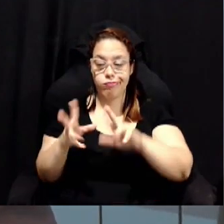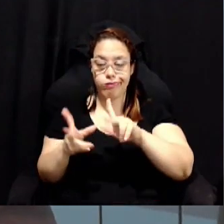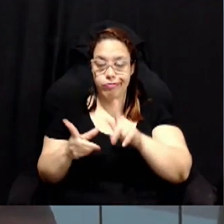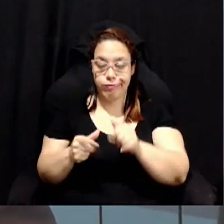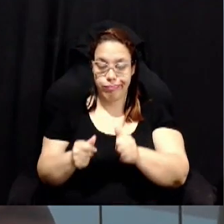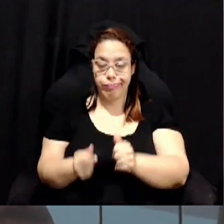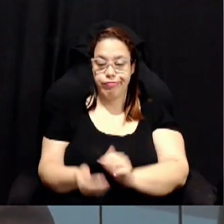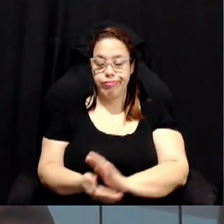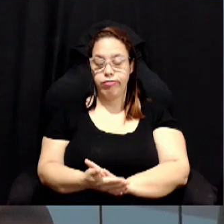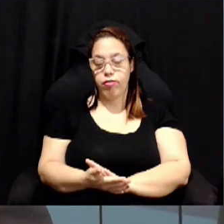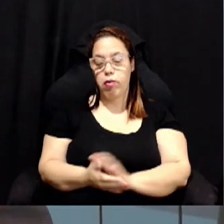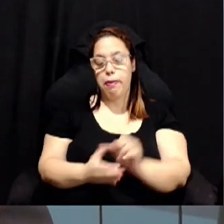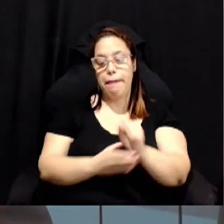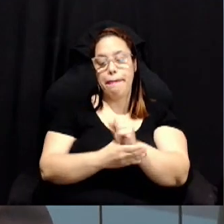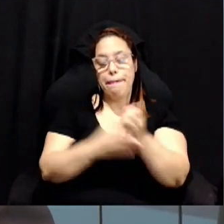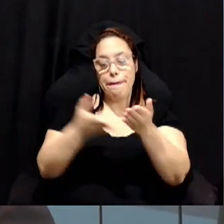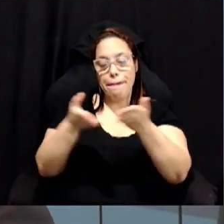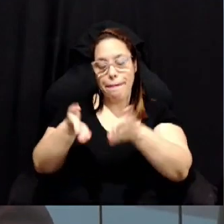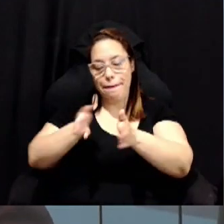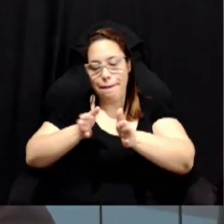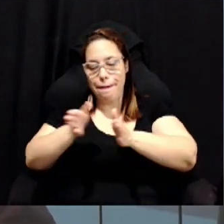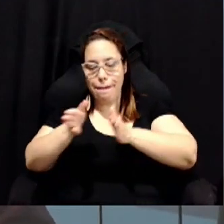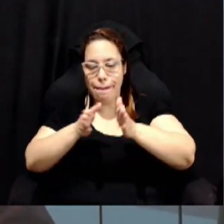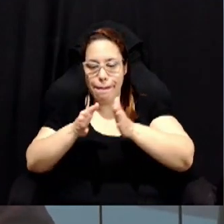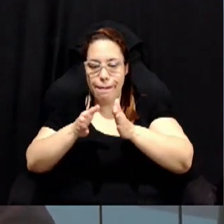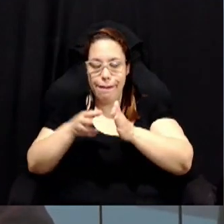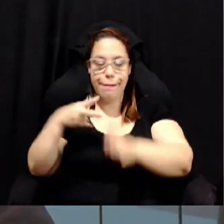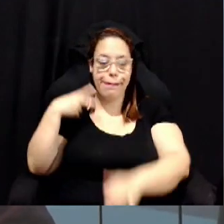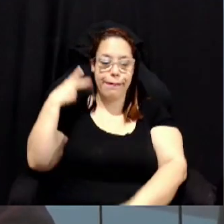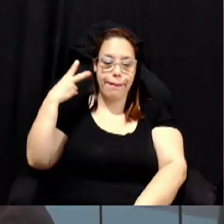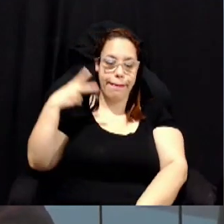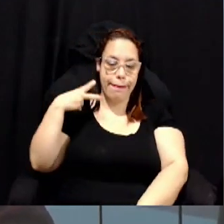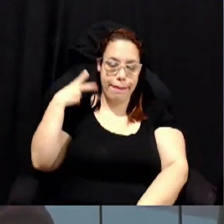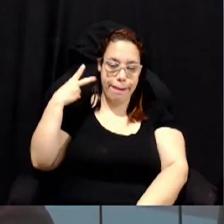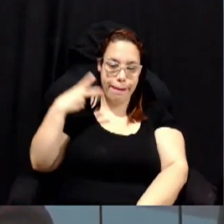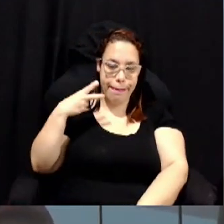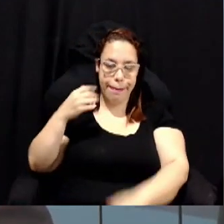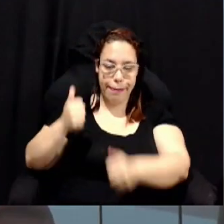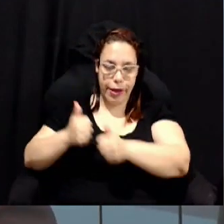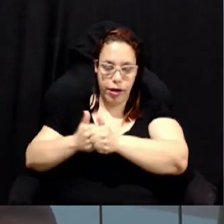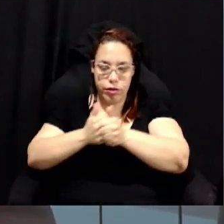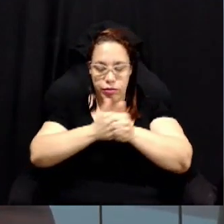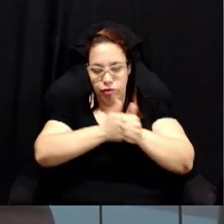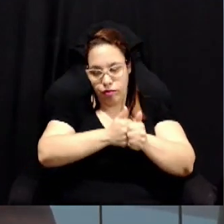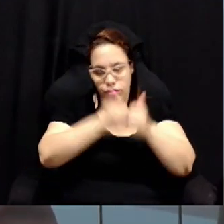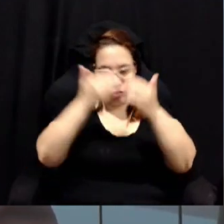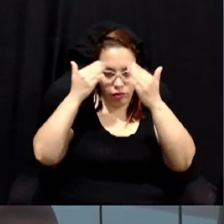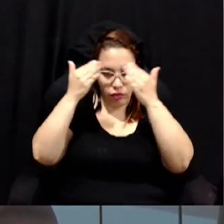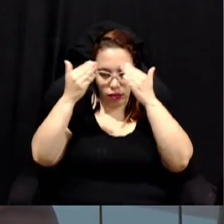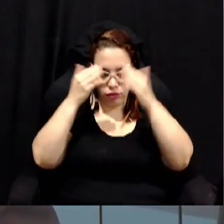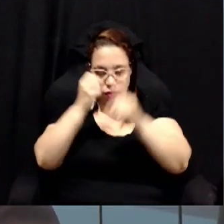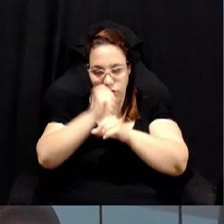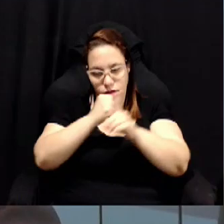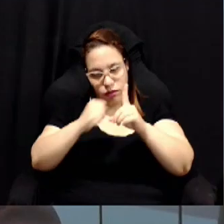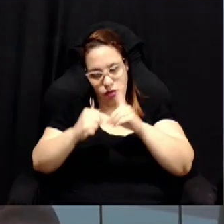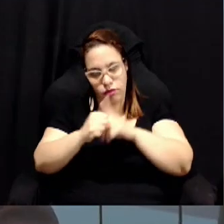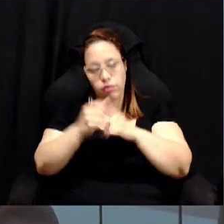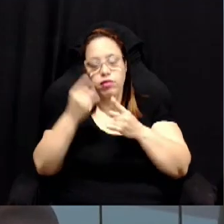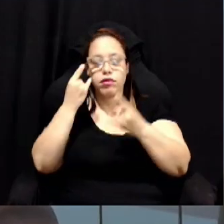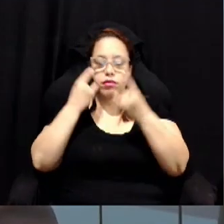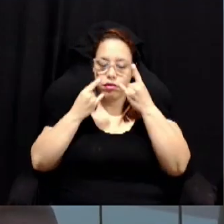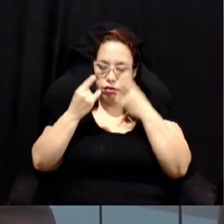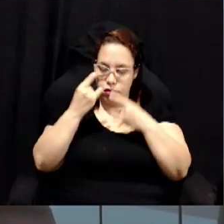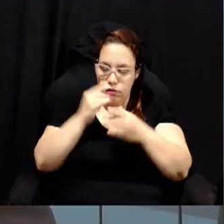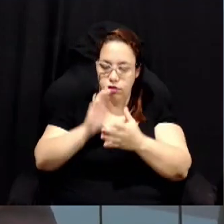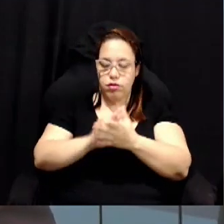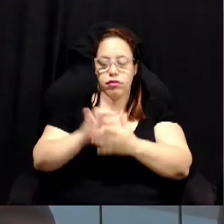garantir a ela um acesso a uma política de acompanhamento psíquico-social é interessante. Teve um outro caso